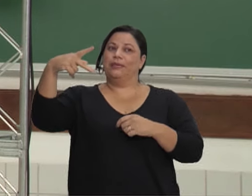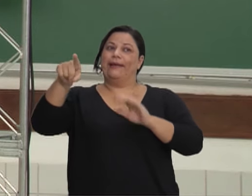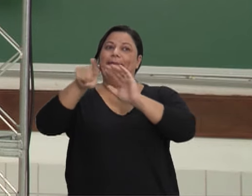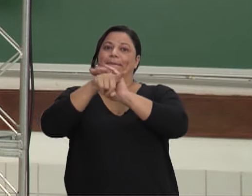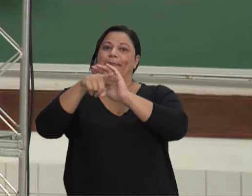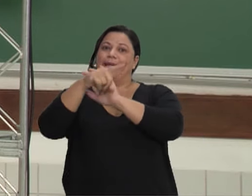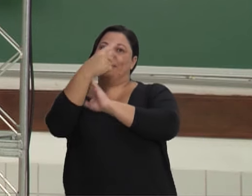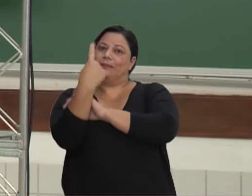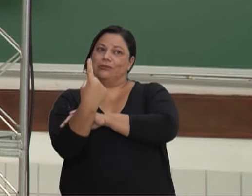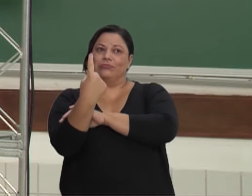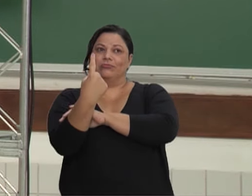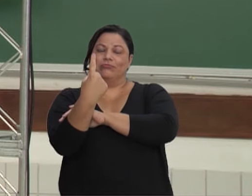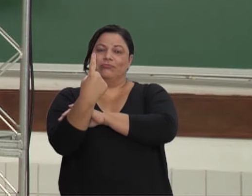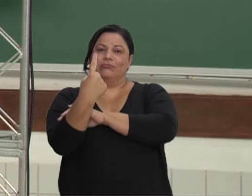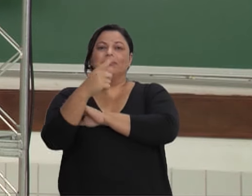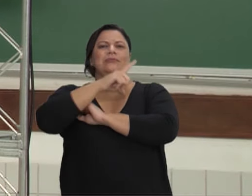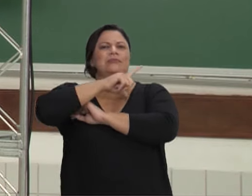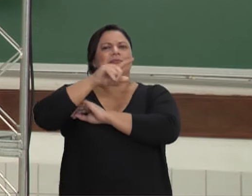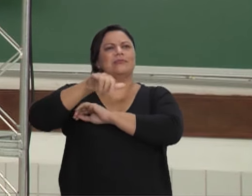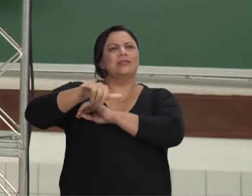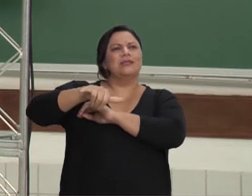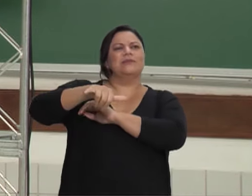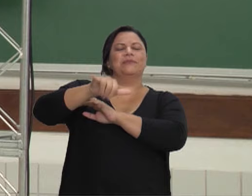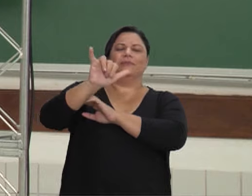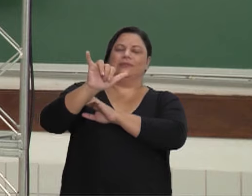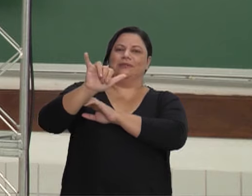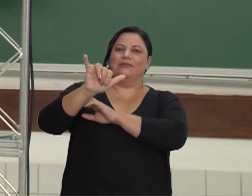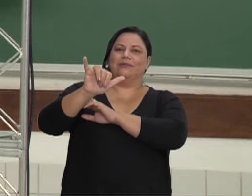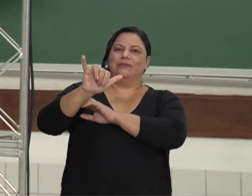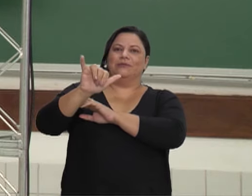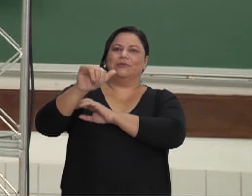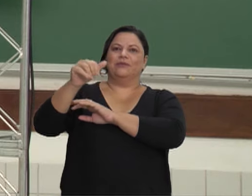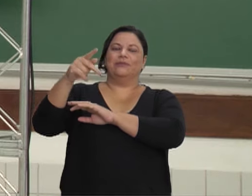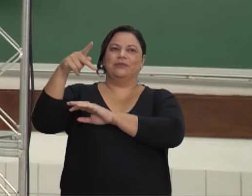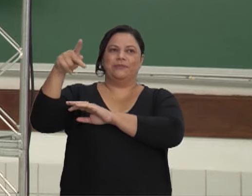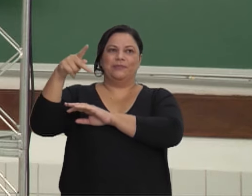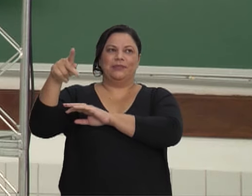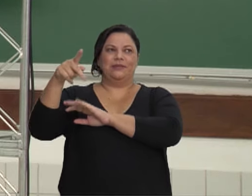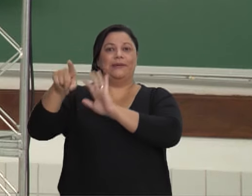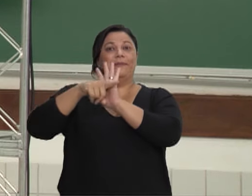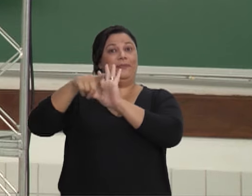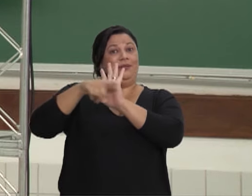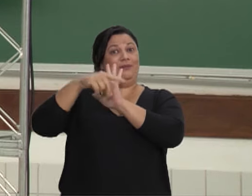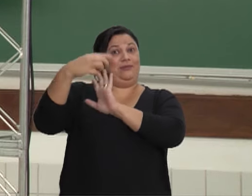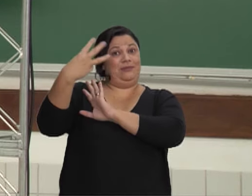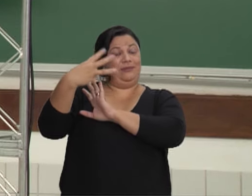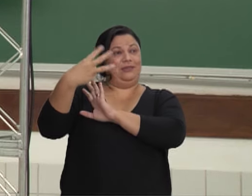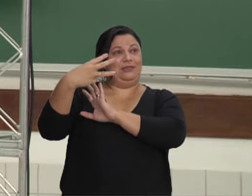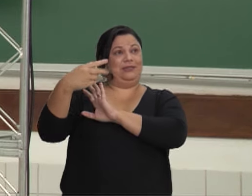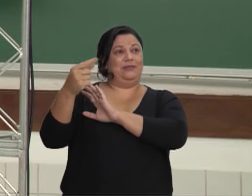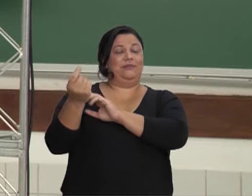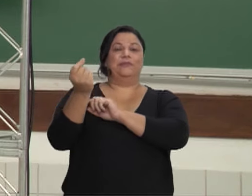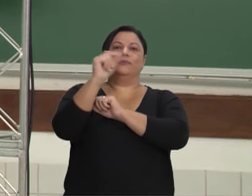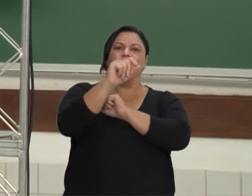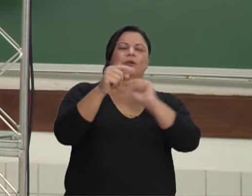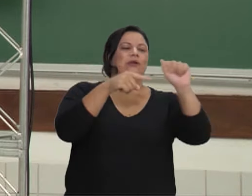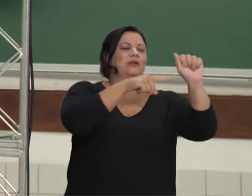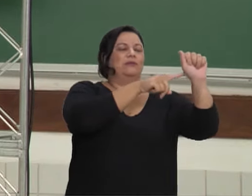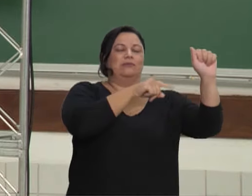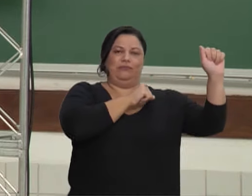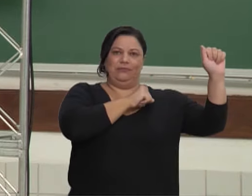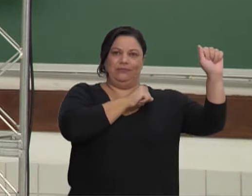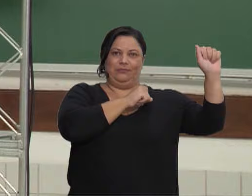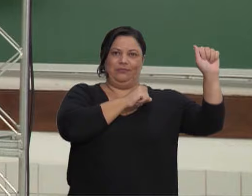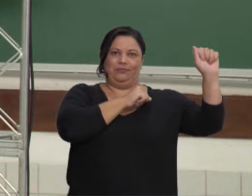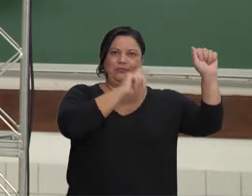e tem o meu y de P, que é menos 3. Vou colocar aqui meu A, que é